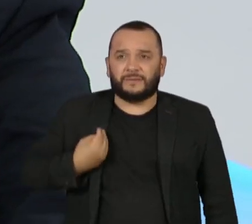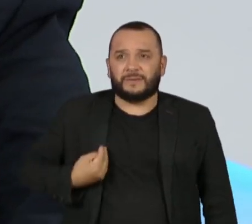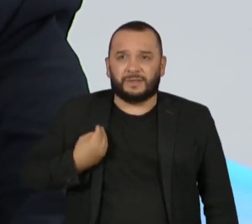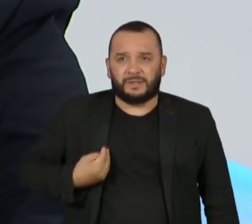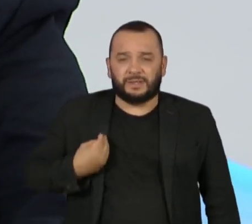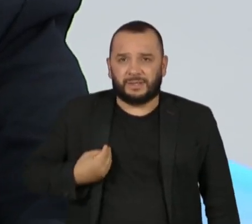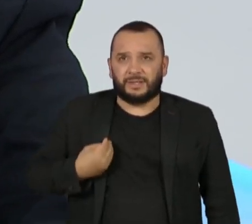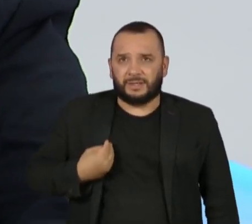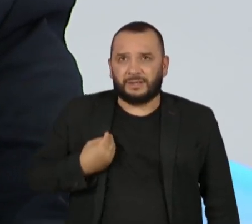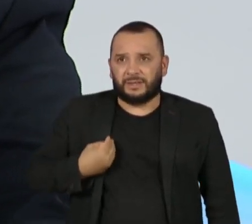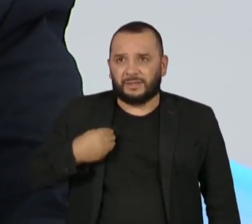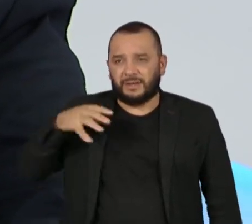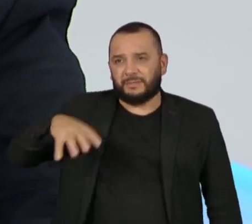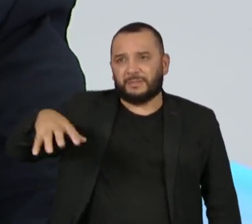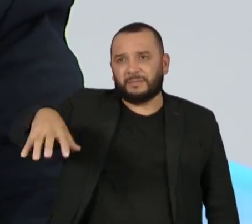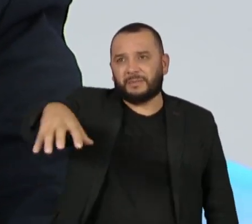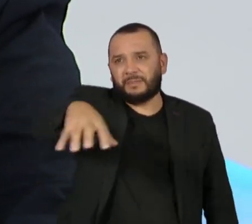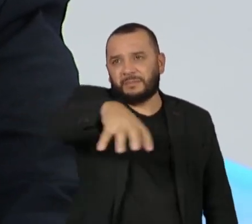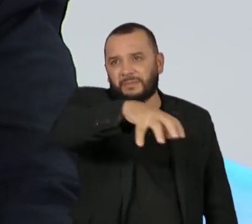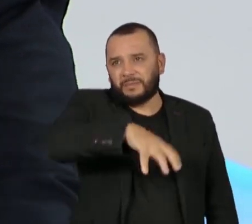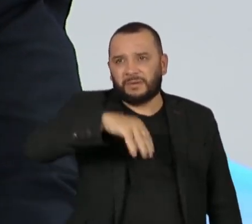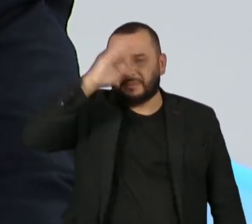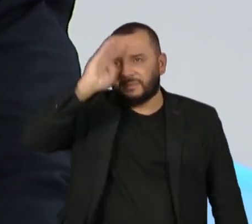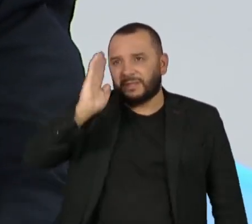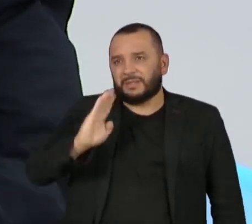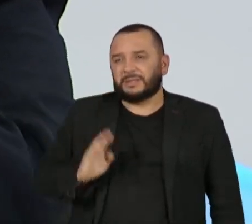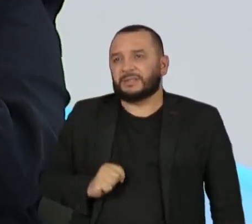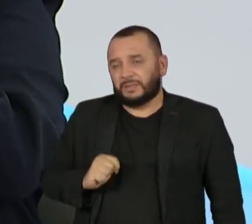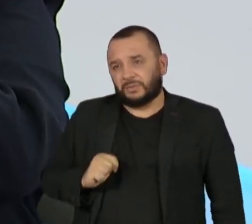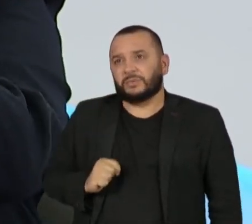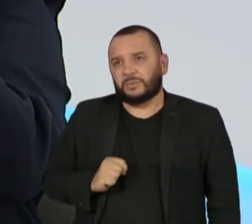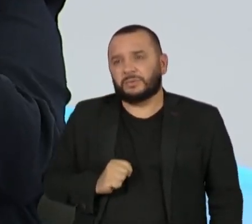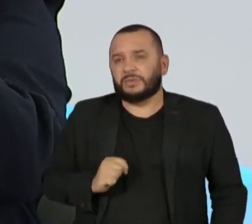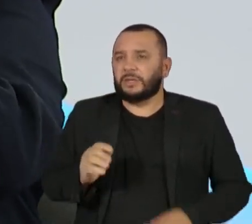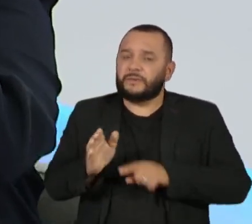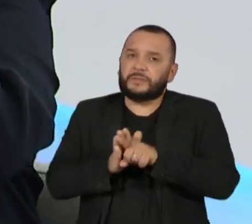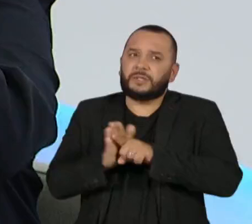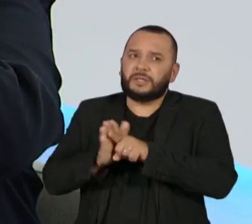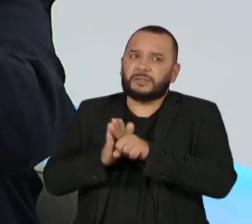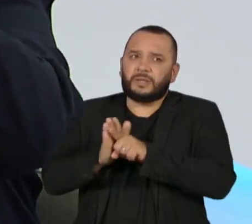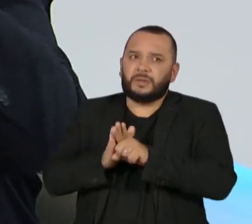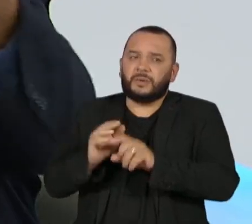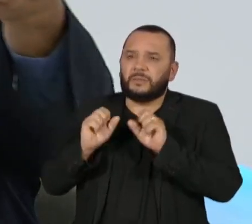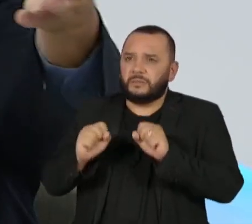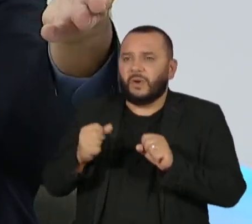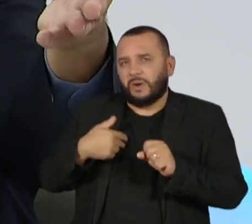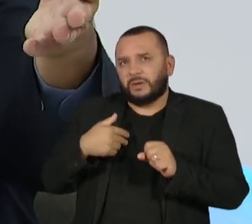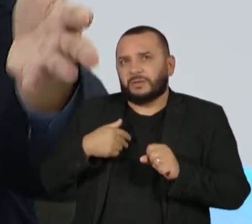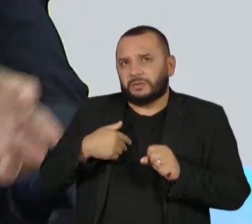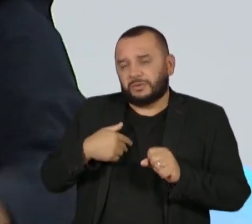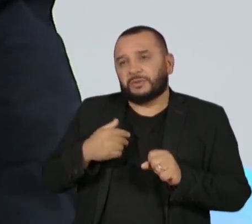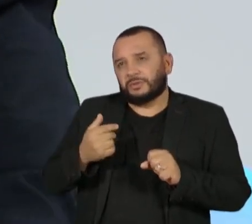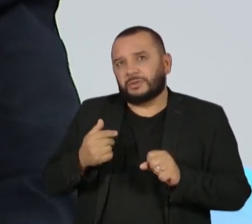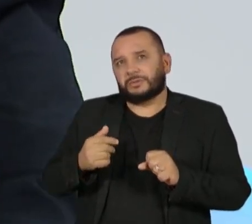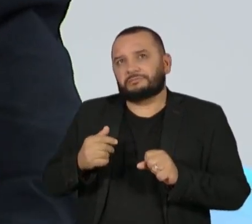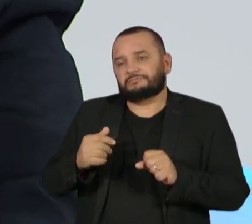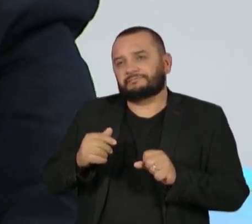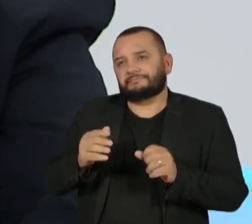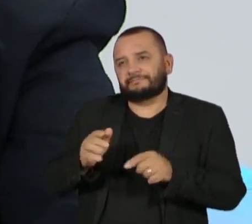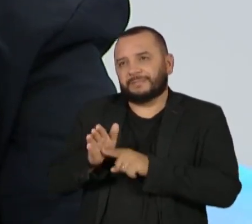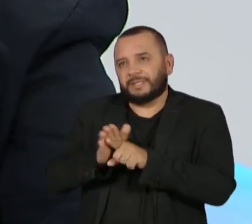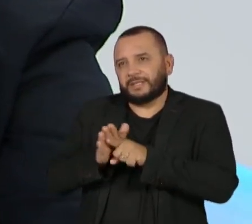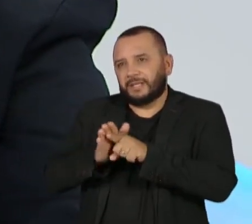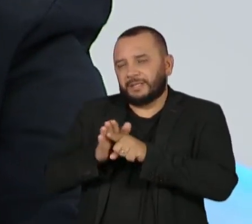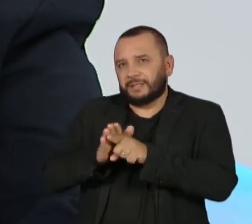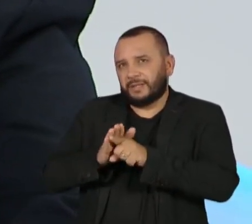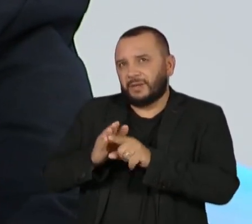vai responder a essas inquietações e, obviamente, o inquérito poderá, por exemplo, ser desmembrado em outros tantos inquéritos, uma